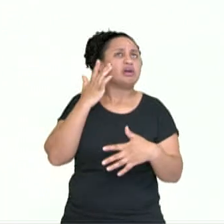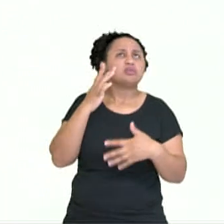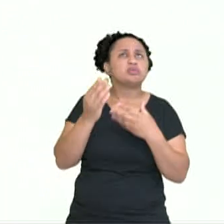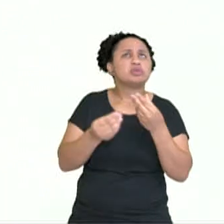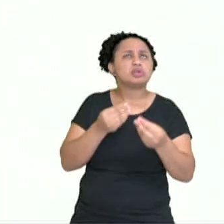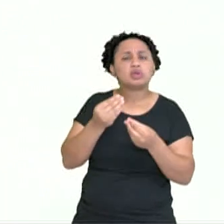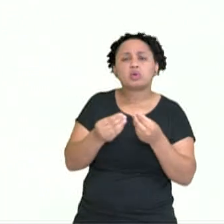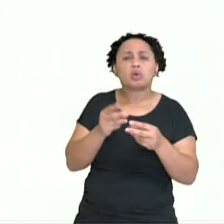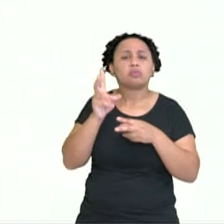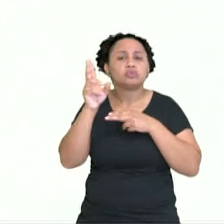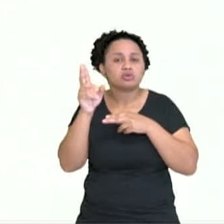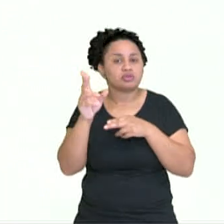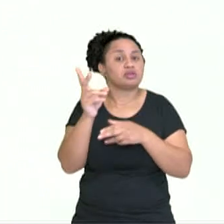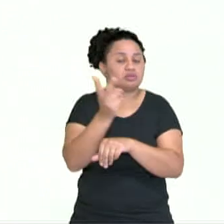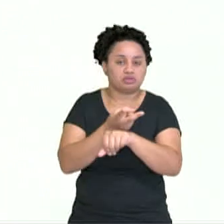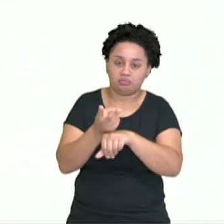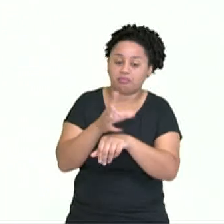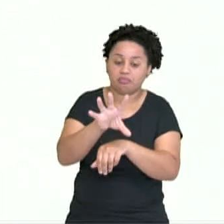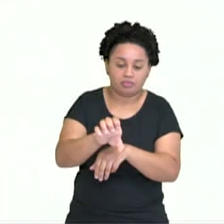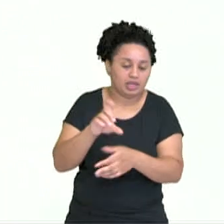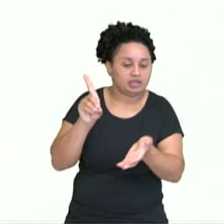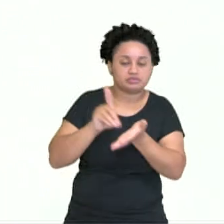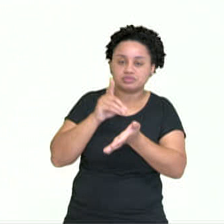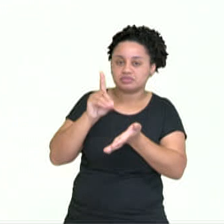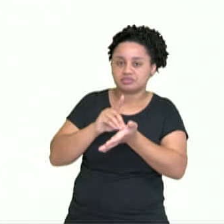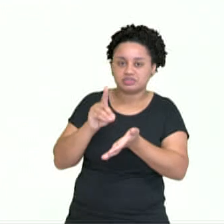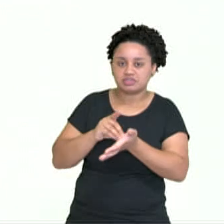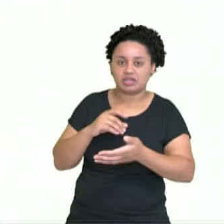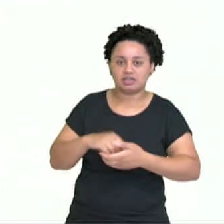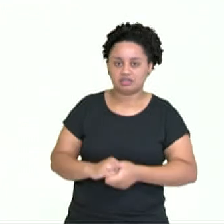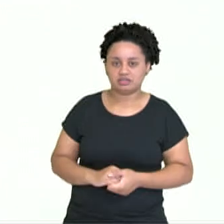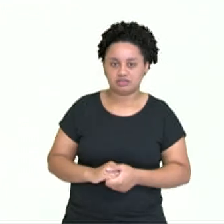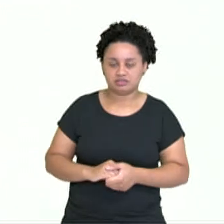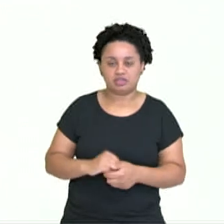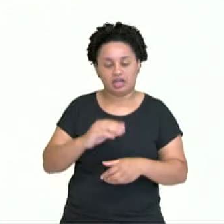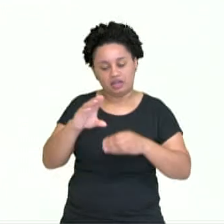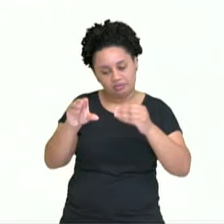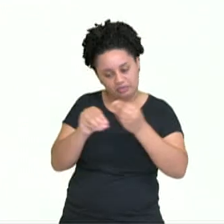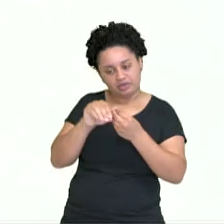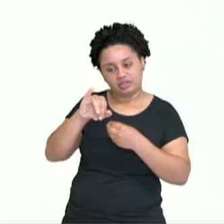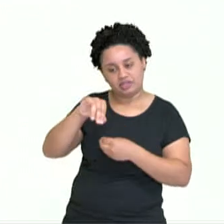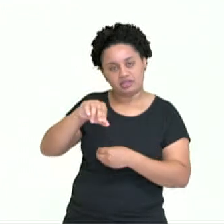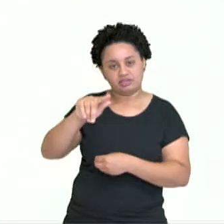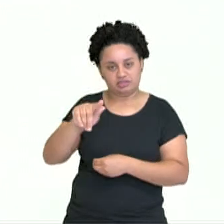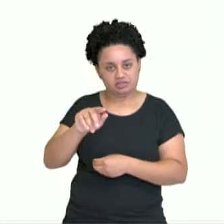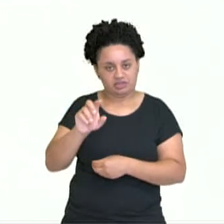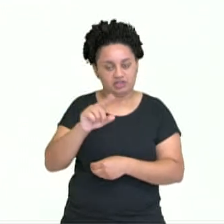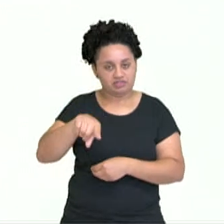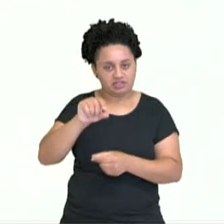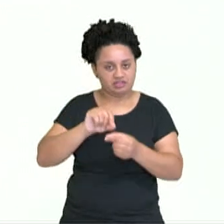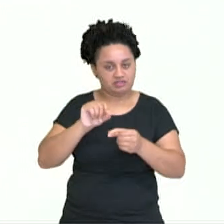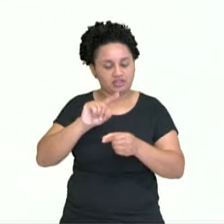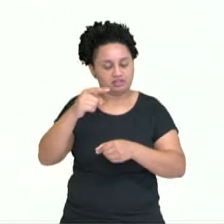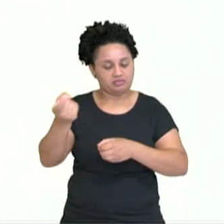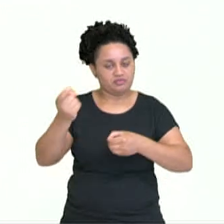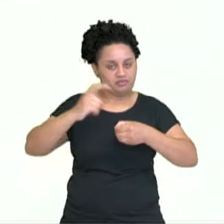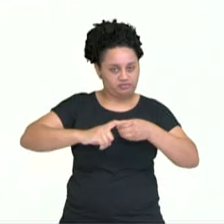em inglês. Pega aí no dicionário. Ah, daí é só você acrescentar o ing, ok? Façam aí que eu já volto.